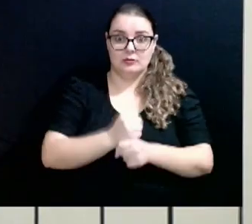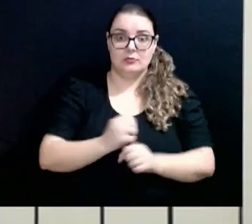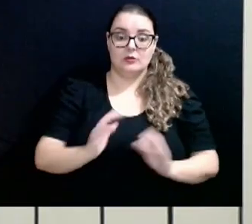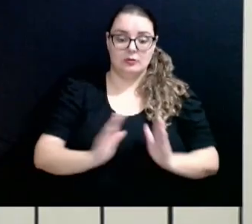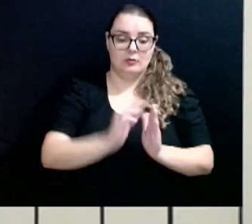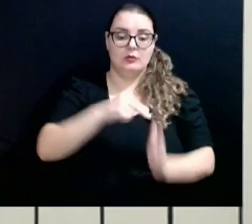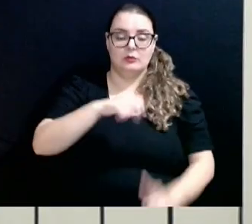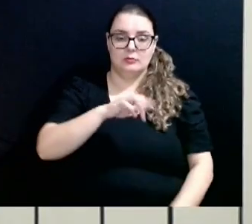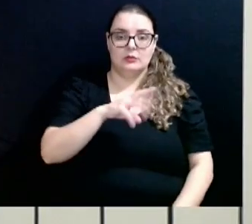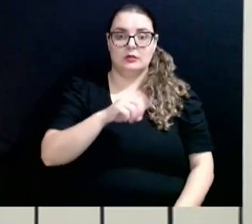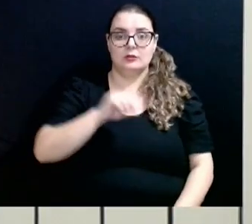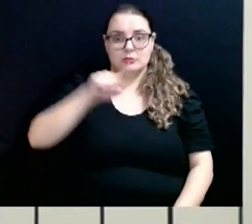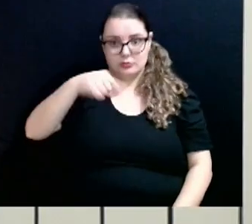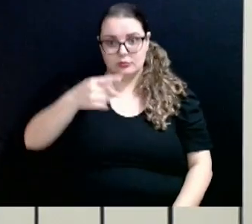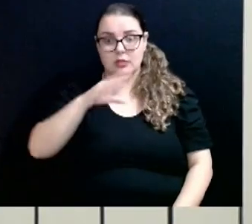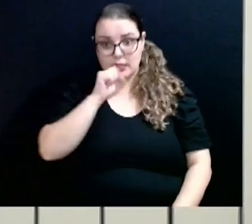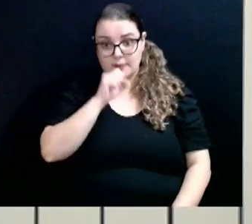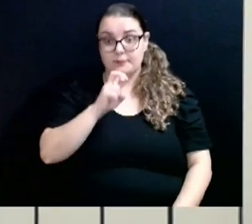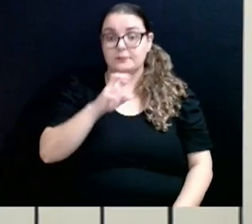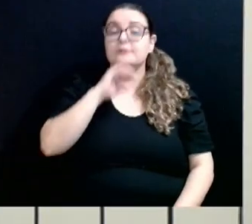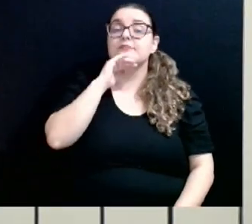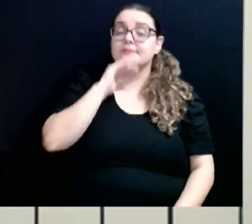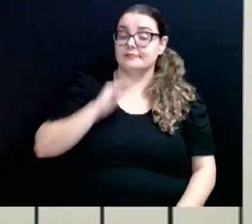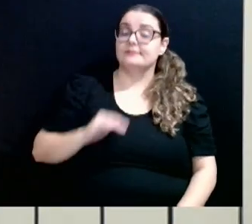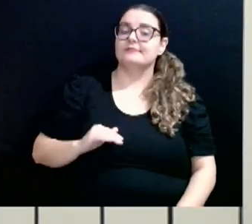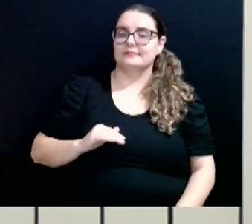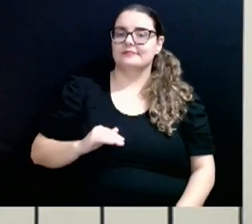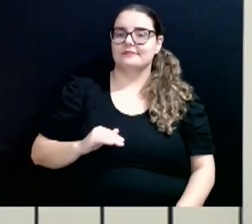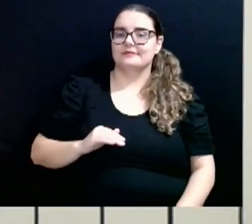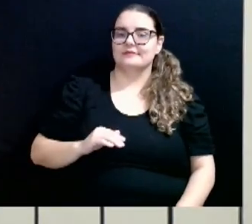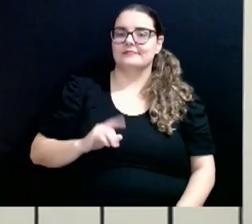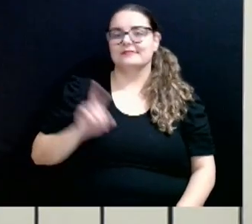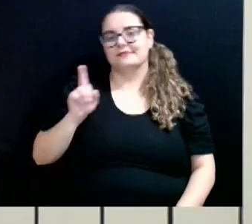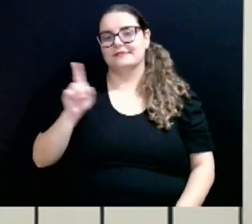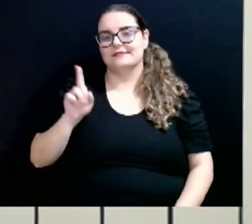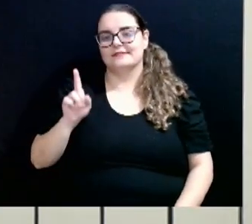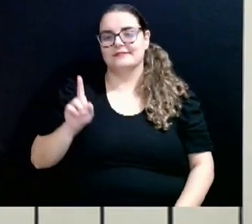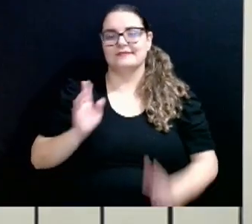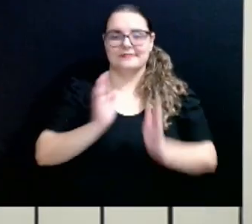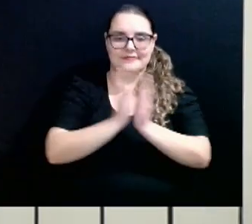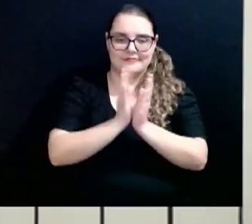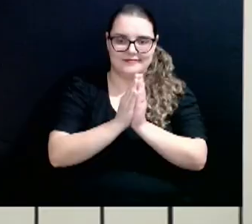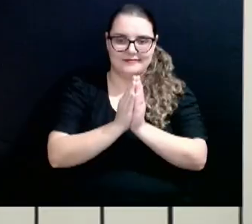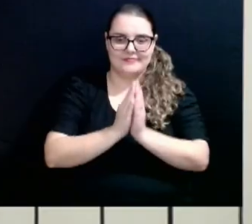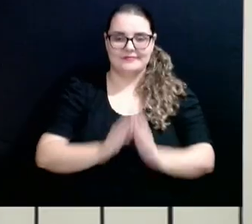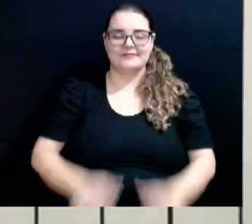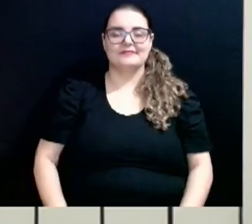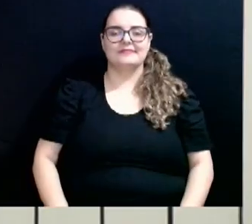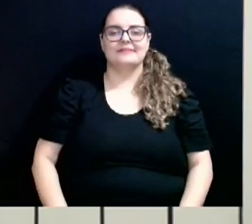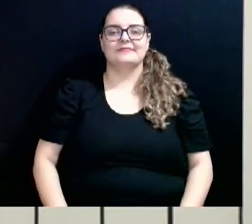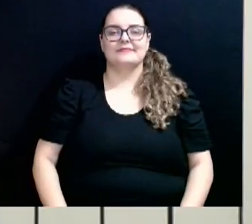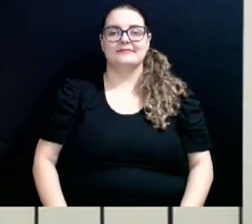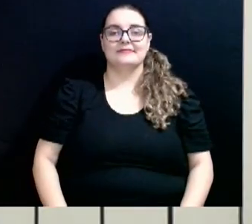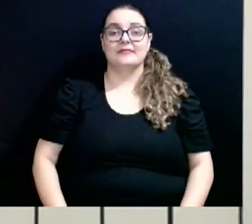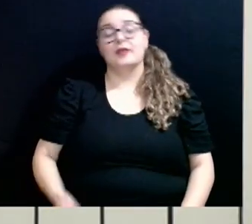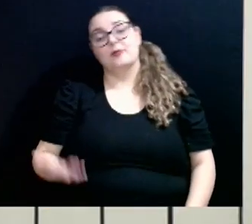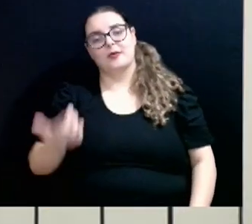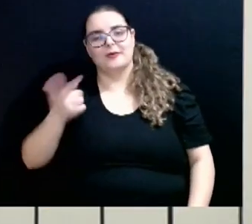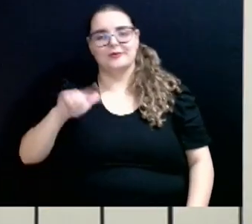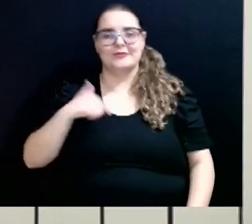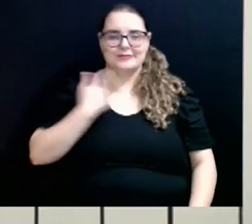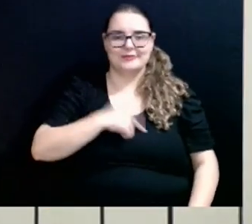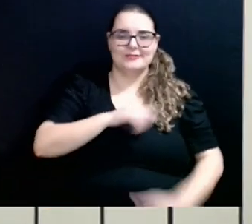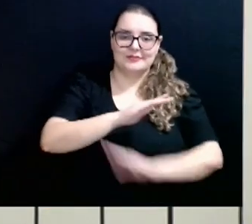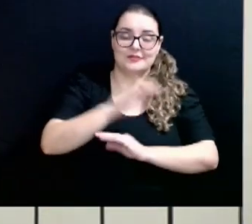próximo sábado, 5 horas da tarde, lá em Recife, nos Aflitos. Bom, a gente segue aqui com o Jornal Câmara